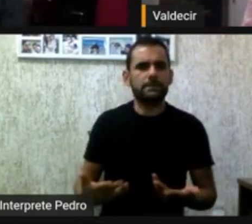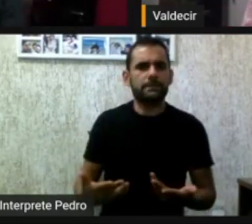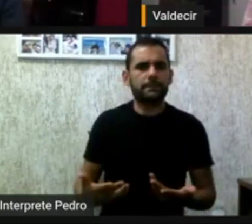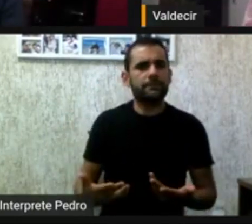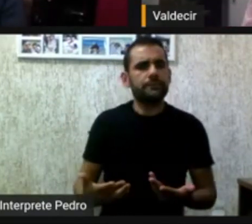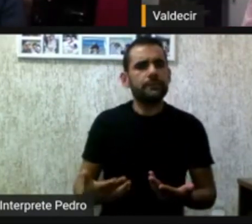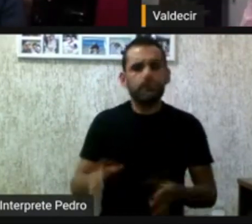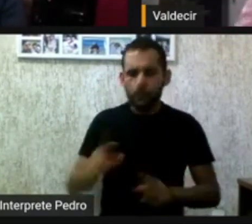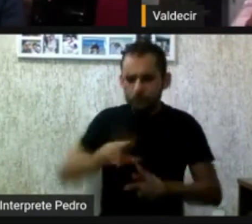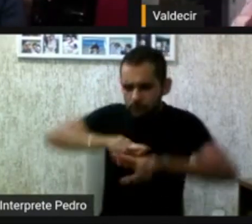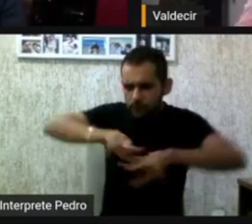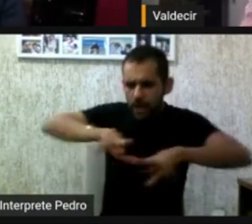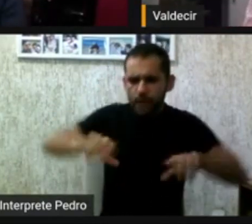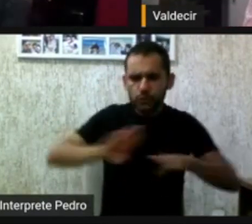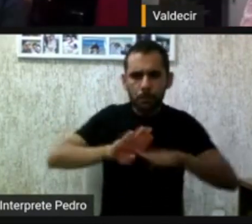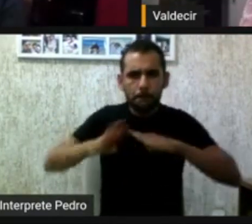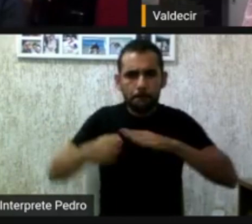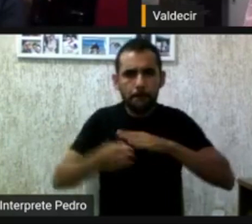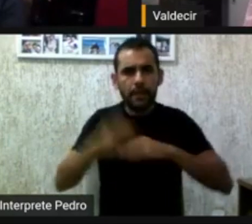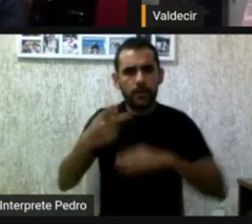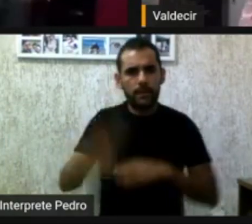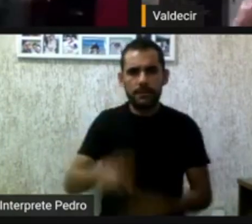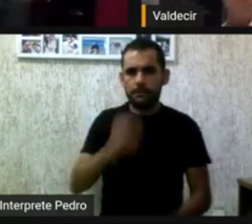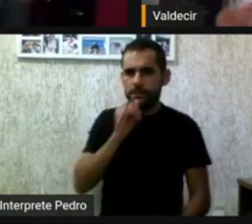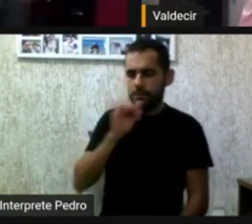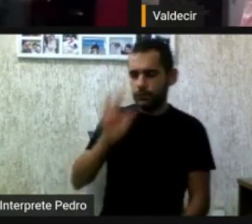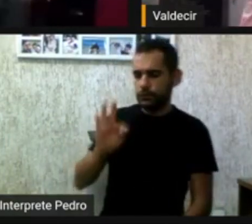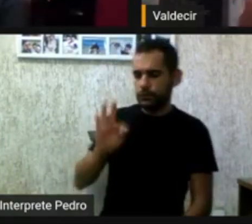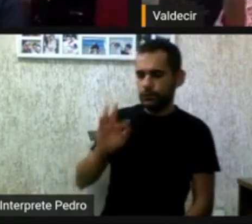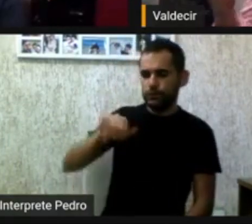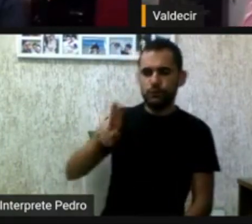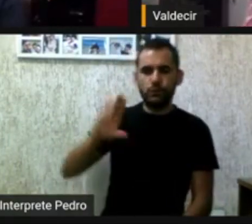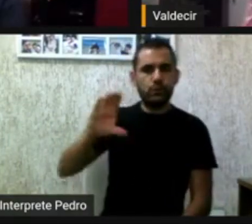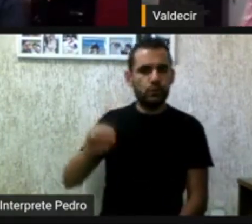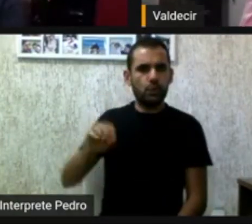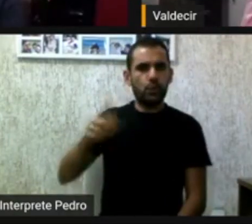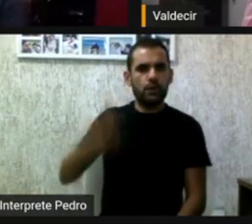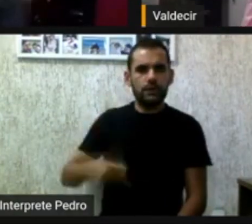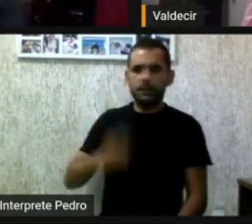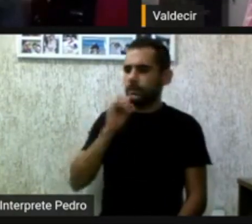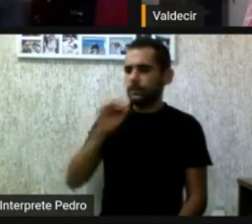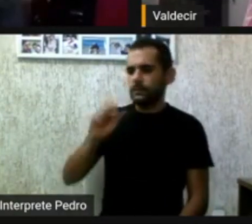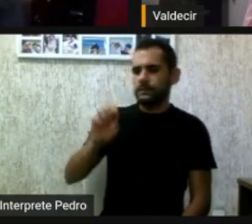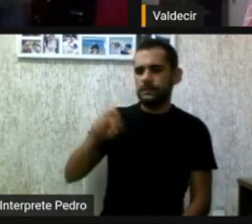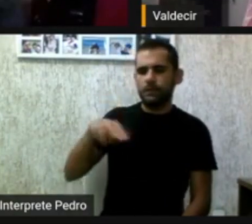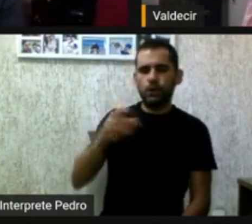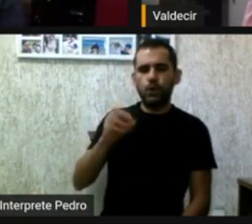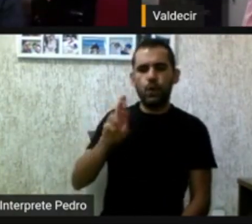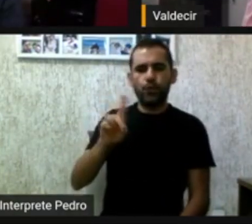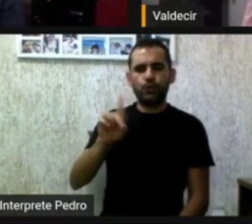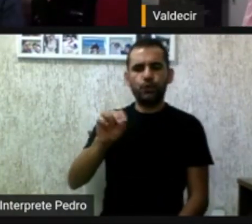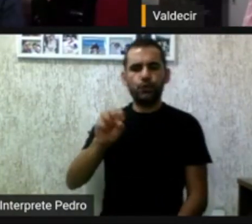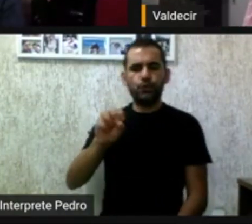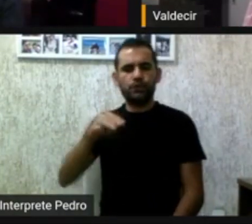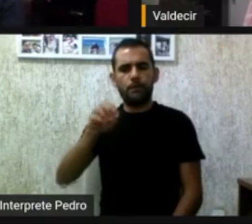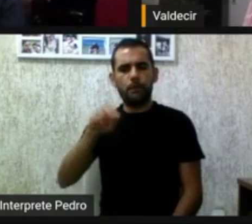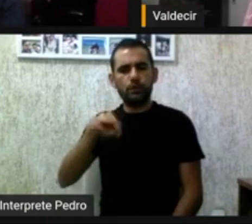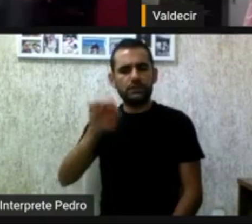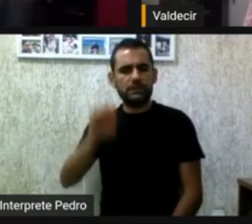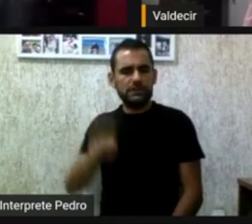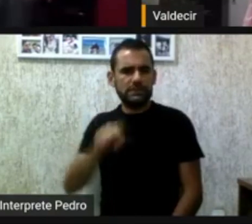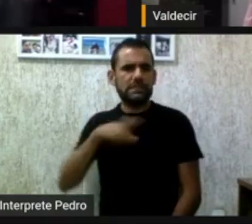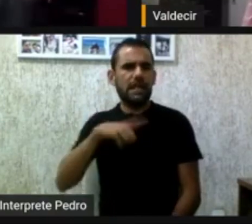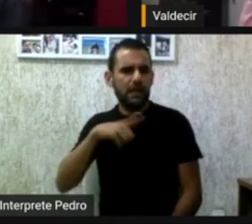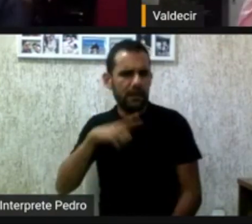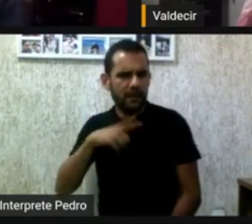Vários bairros de São João del Rei, principalmente aqui no Tijuco, nós temos várias, no Seu Desmonte tem, vários locais de São João del Rei, nós temos creche da